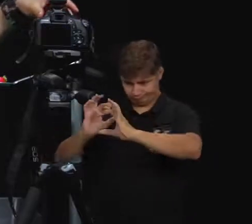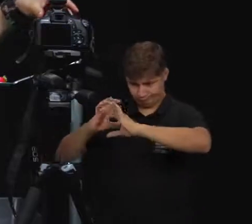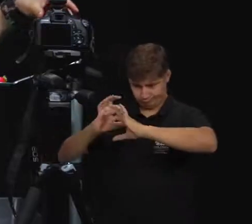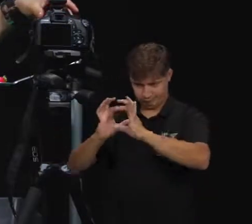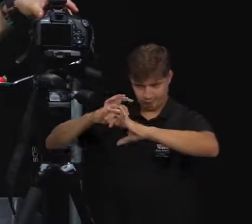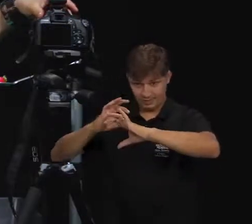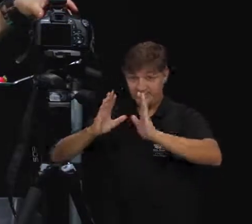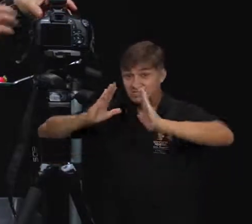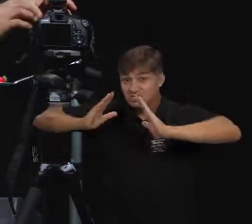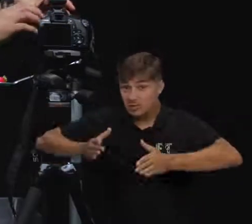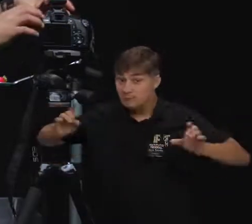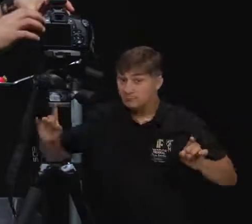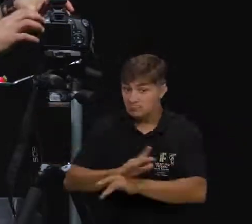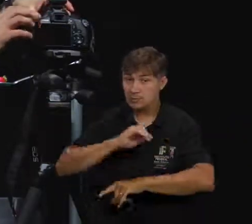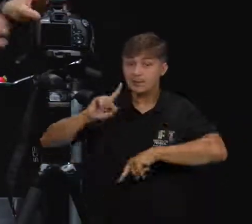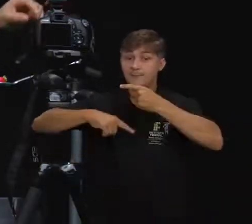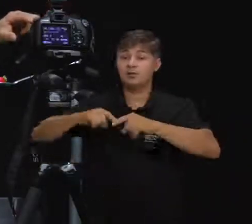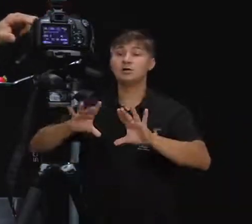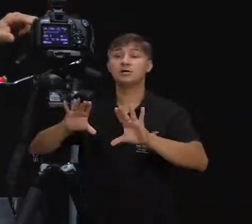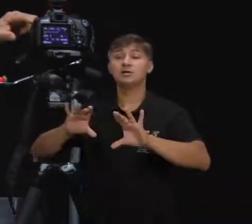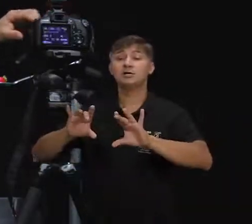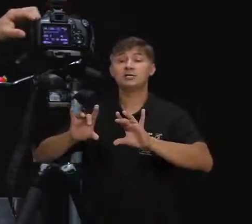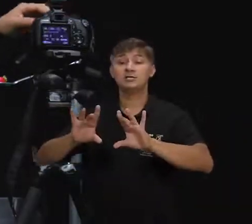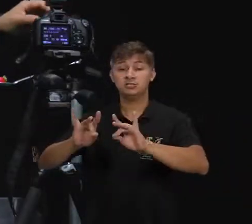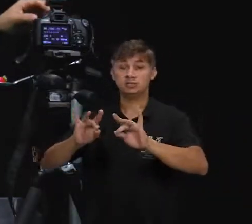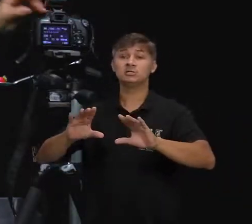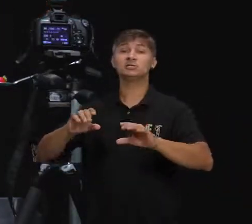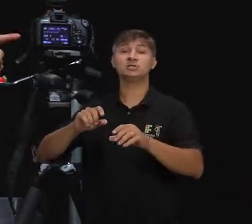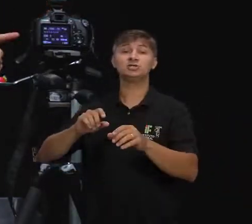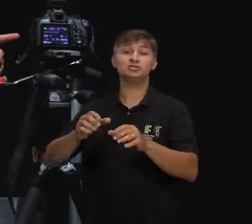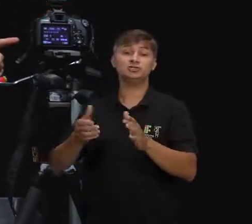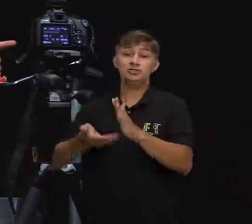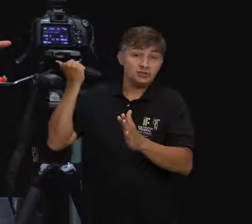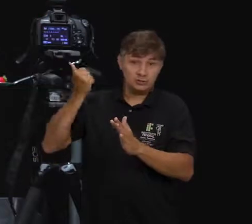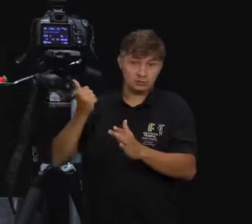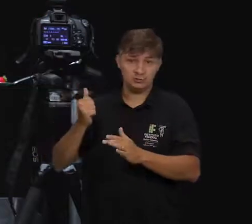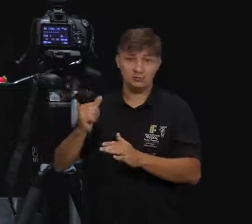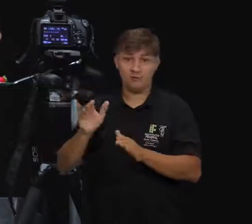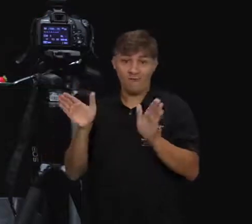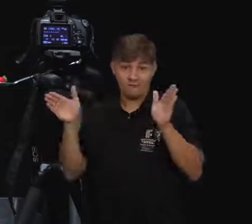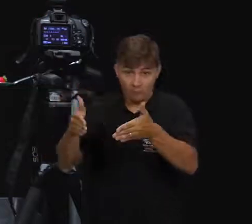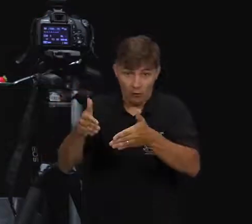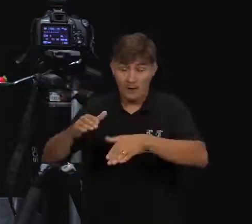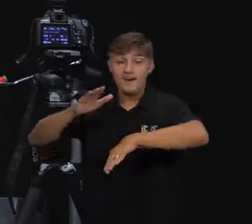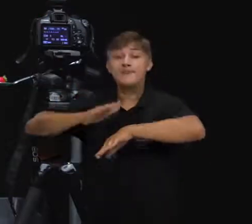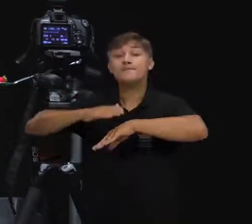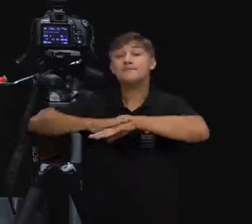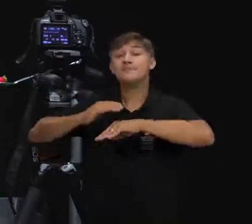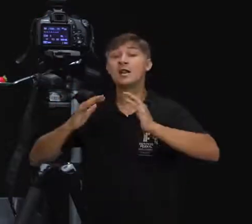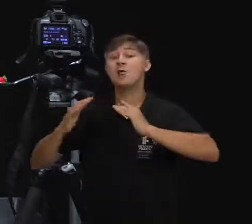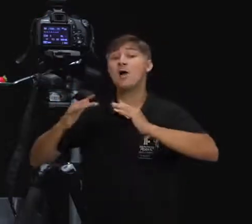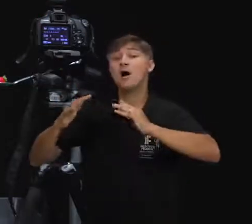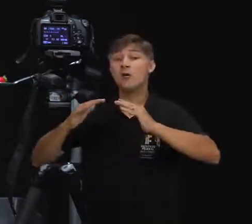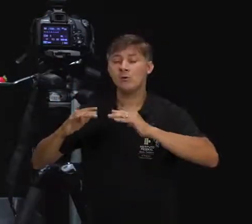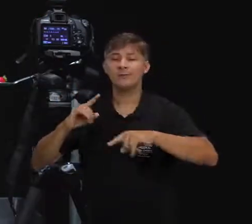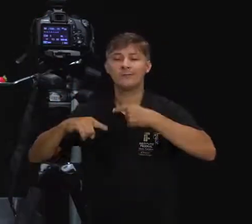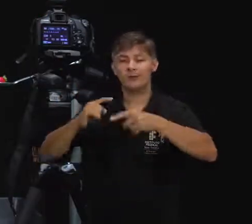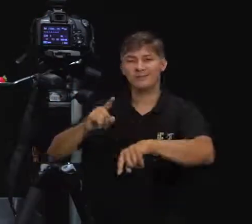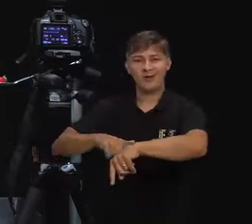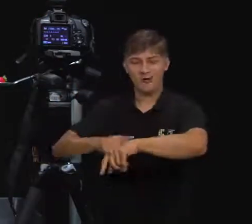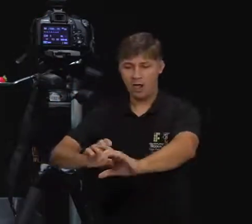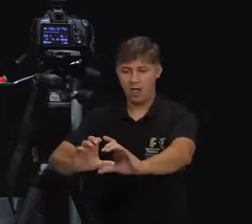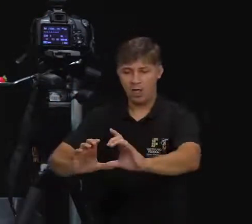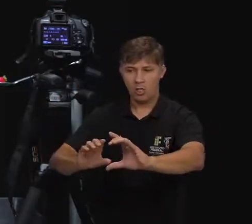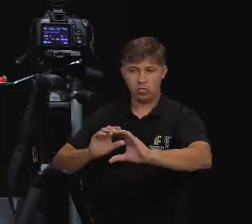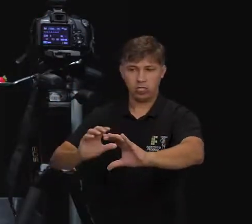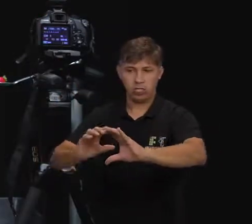enquadrado, eu faço foco e depois eu desligo o foco aqui do lado da objetiva coloca no manual o foco para ele não ficar procurando